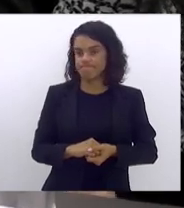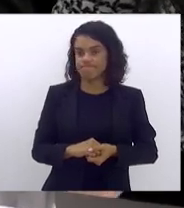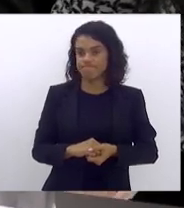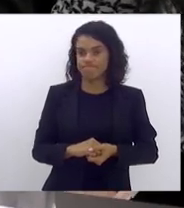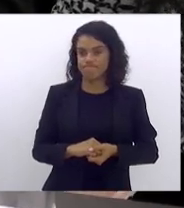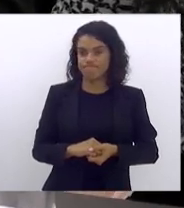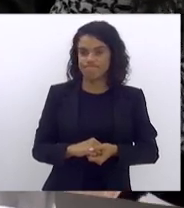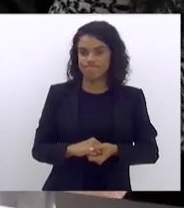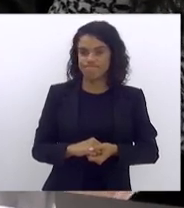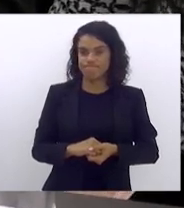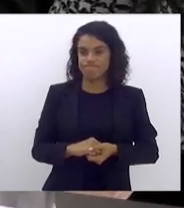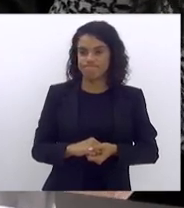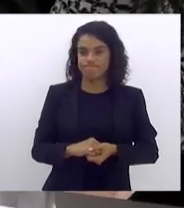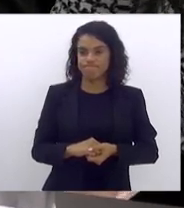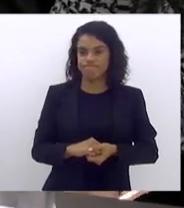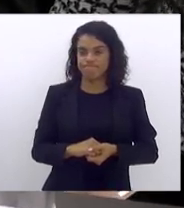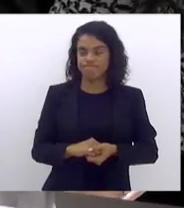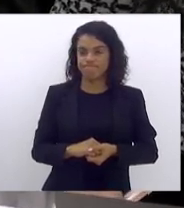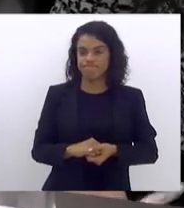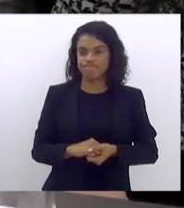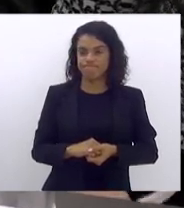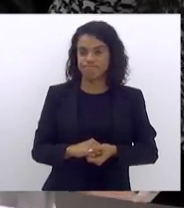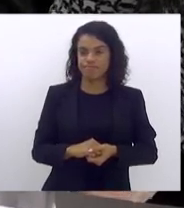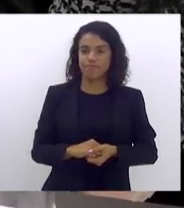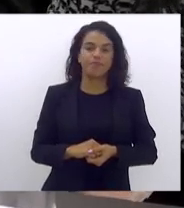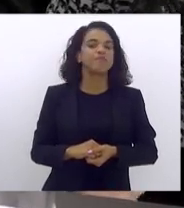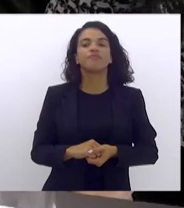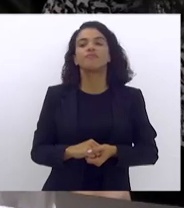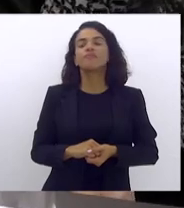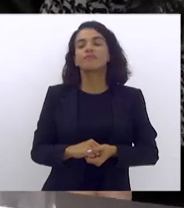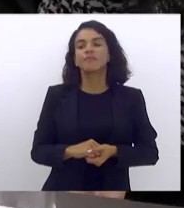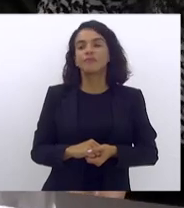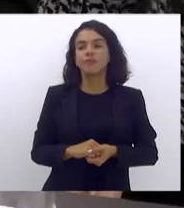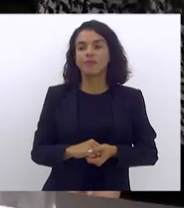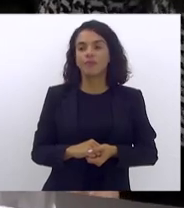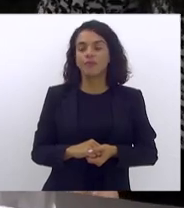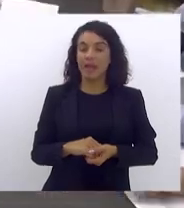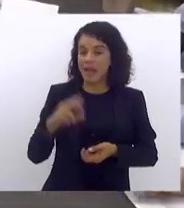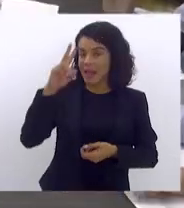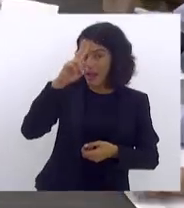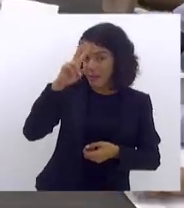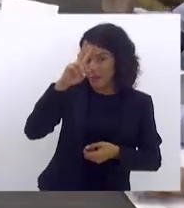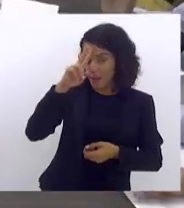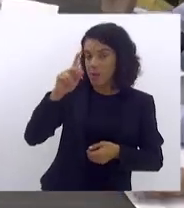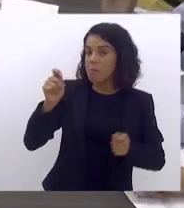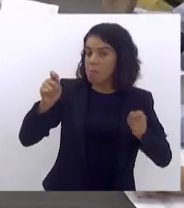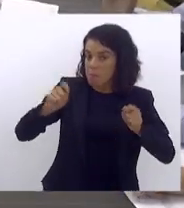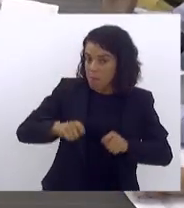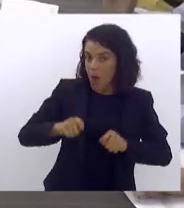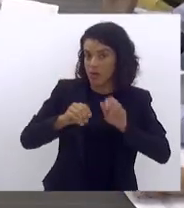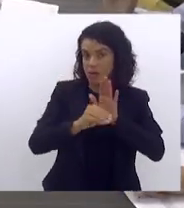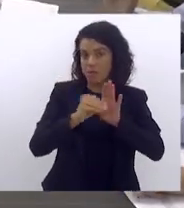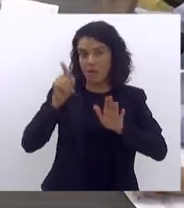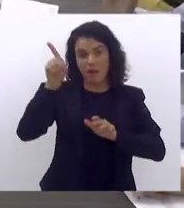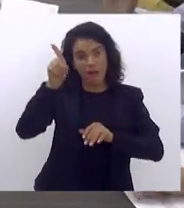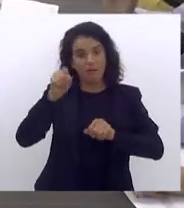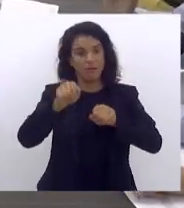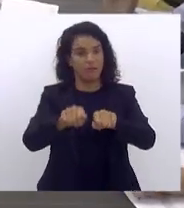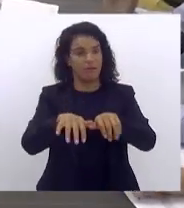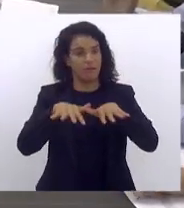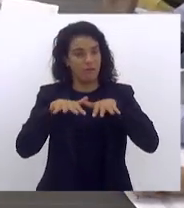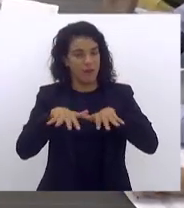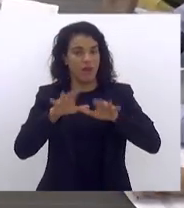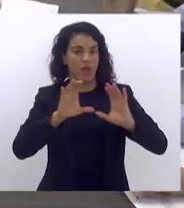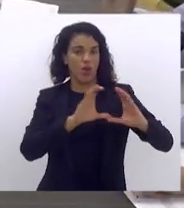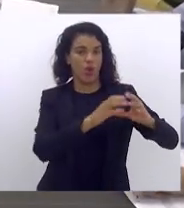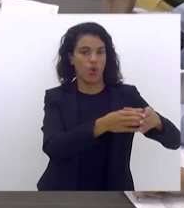Vindo aqui tentando sugerir isso, mas não tem problema nenhum. Realmente não existe tombamento. Exato. Deputado Cozzolino, lembrando que sempre pode fazer emenda ainda no plenário, sim. Nas comissões. A